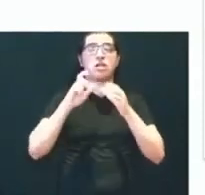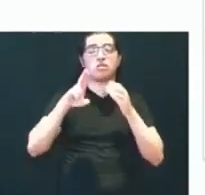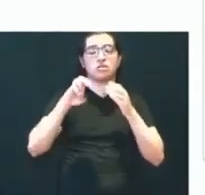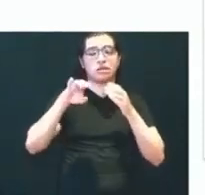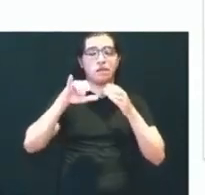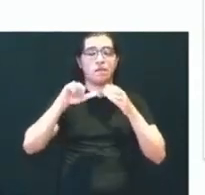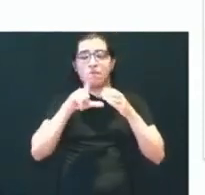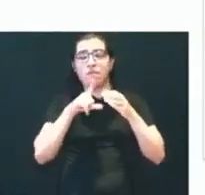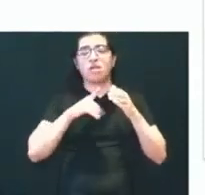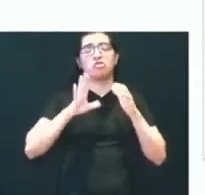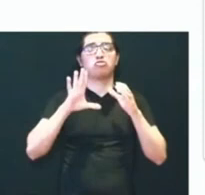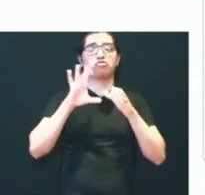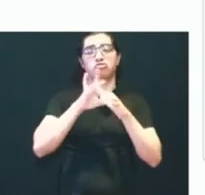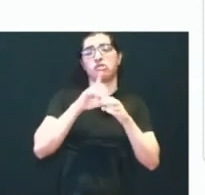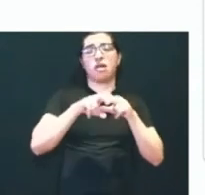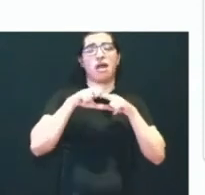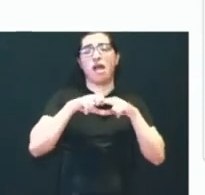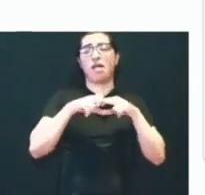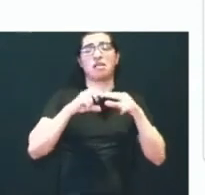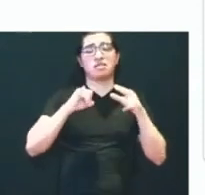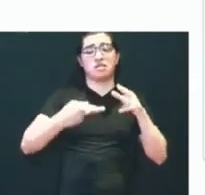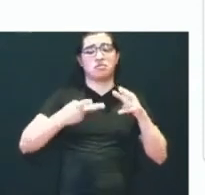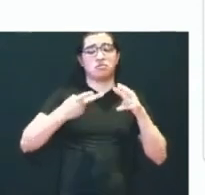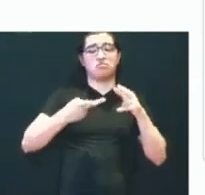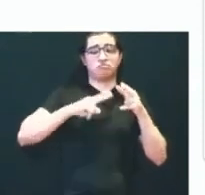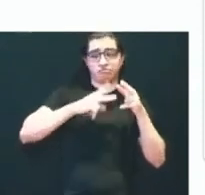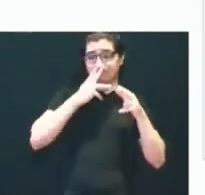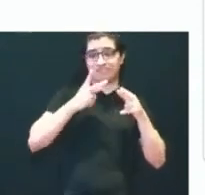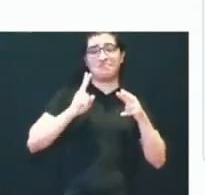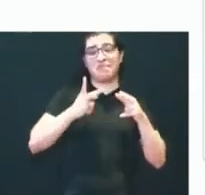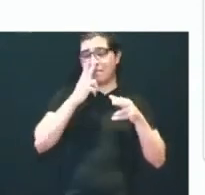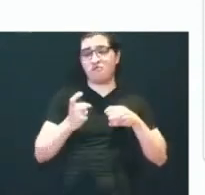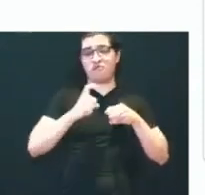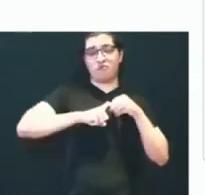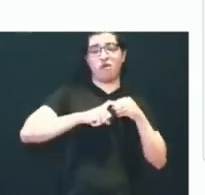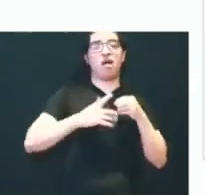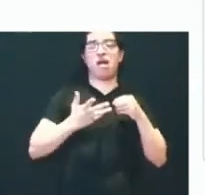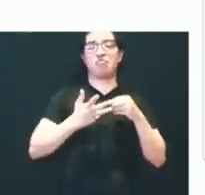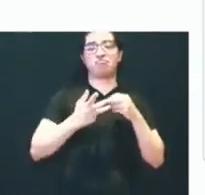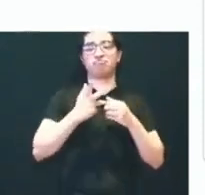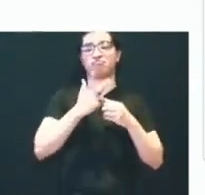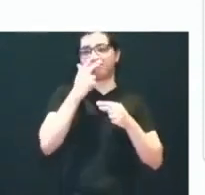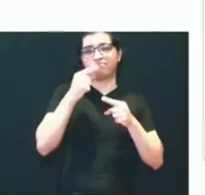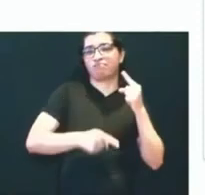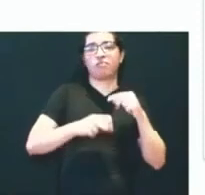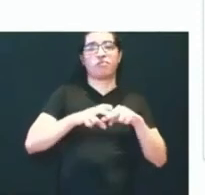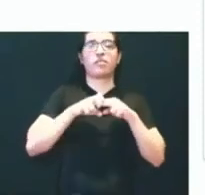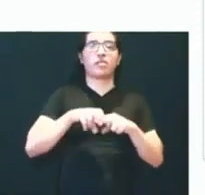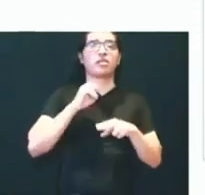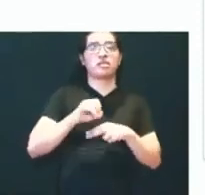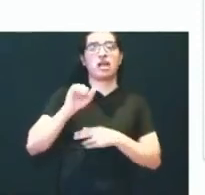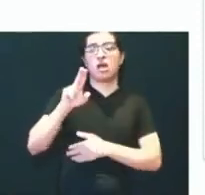essa medula, eu vou ter a mesma leucemia na medula do paciente do mesmo jeito. Então, dificilmente a gente indica